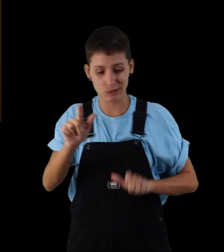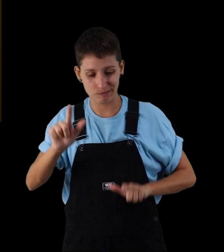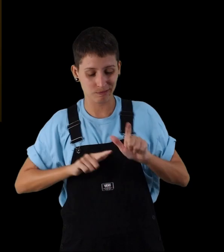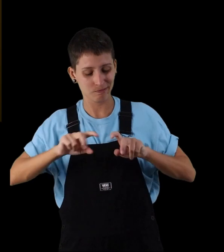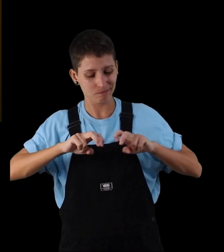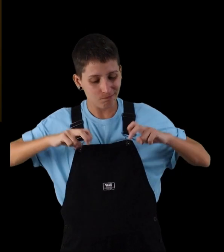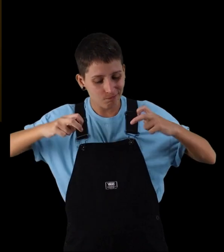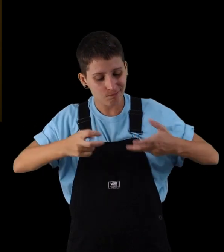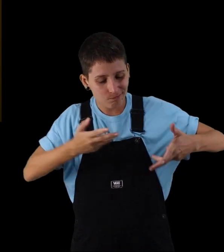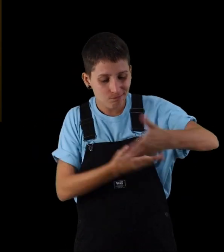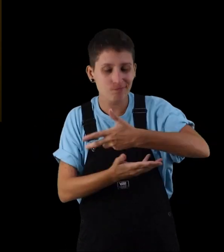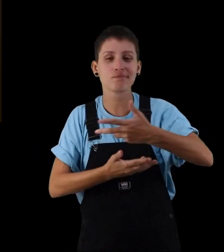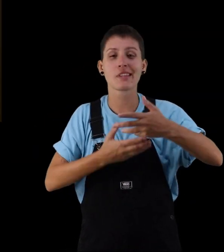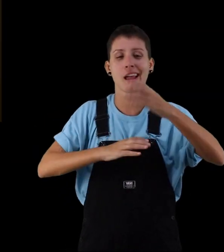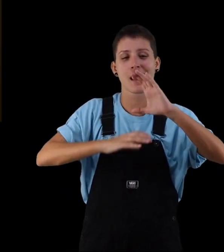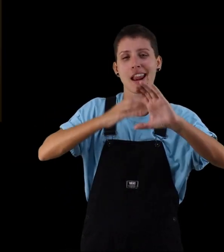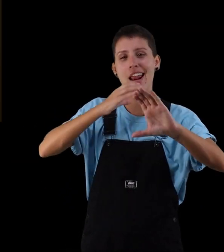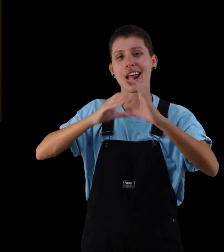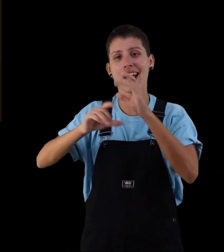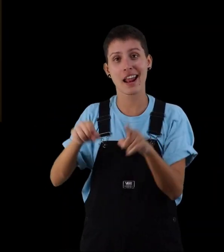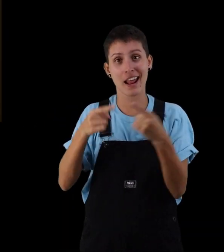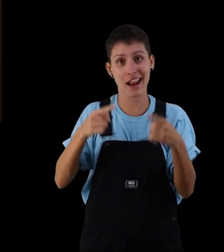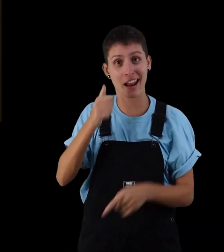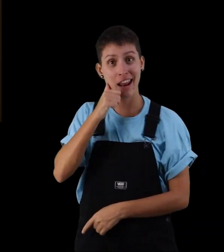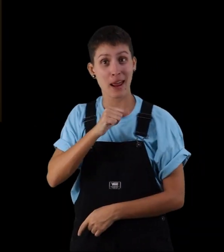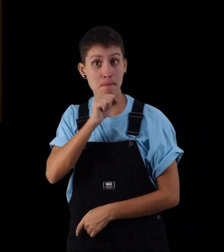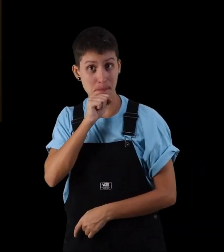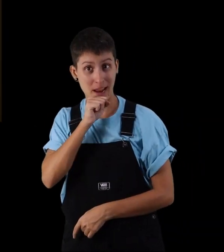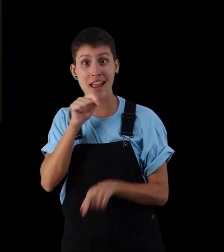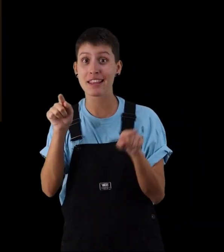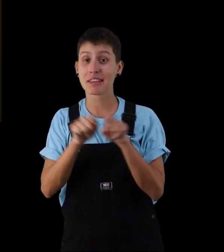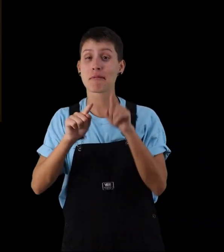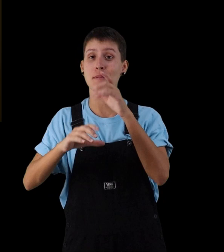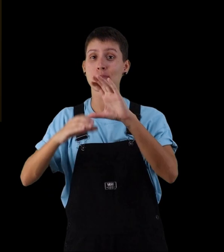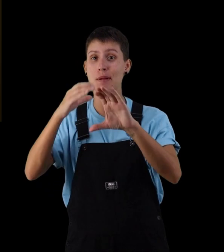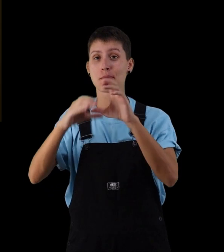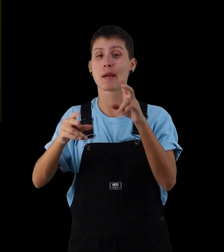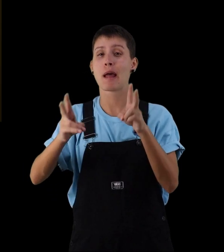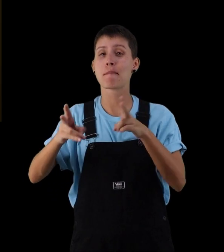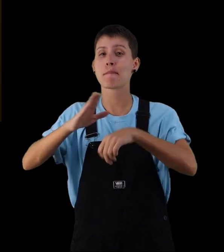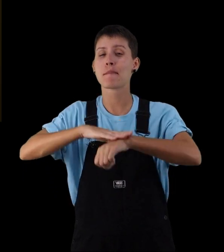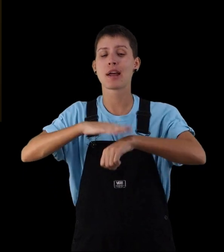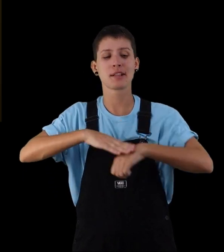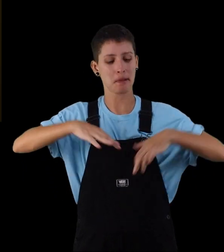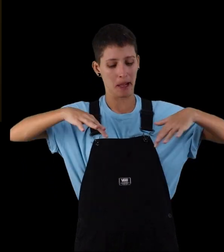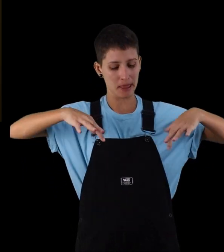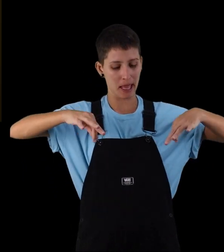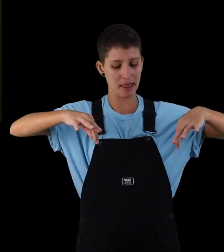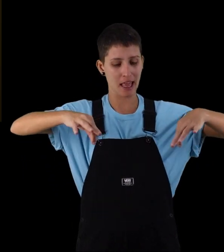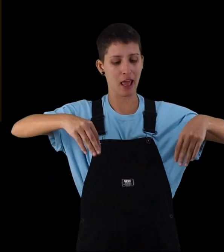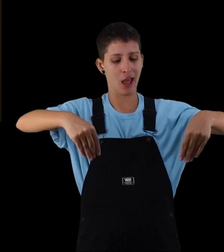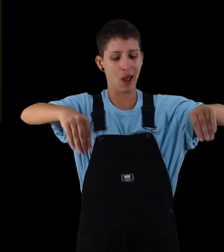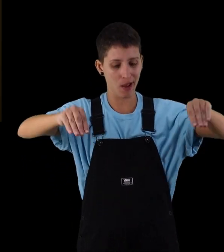cantigas, brincadeiras de canção. A mãe cantarolava enquanto pendurava as roupas no varal. O